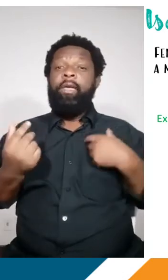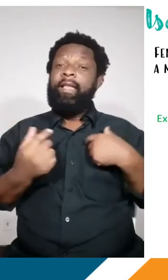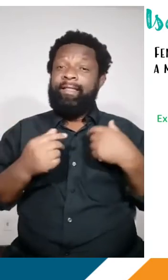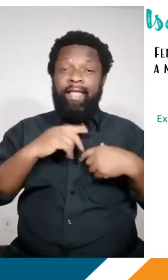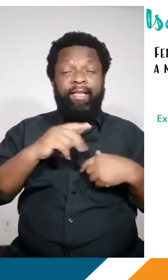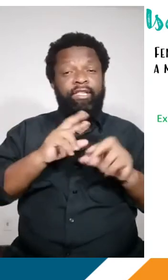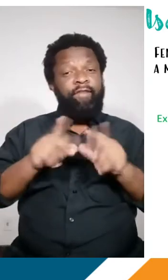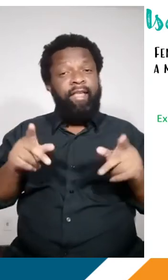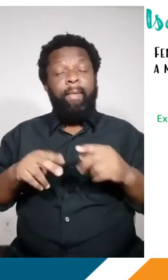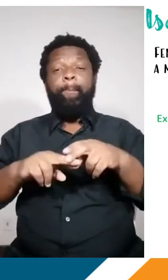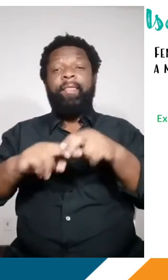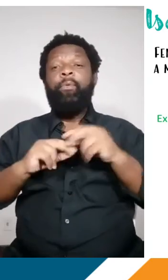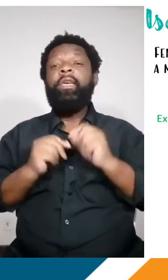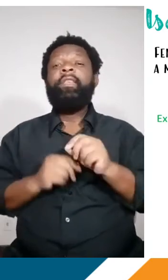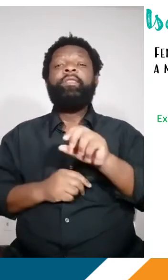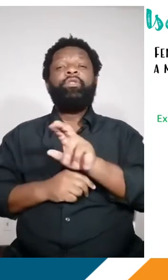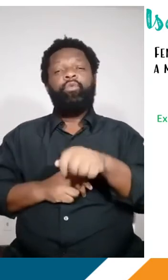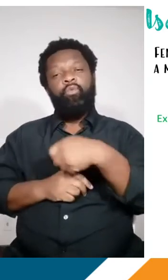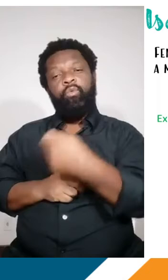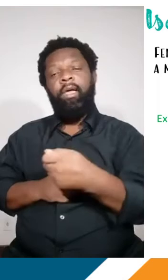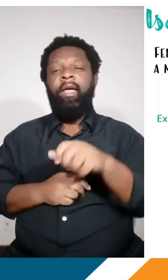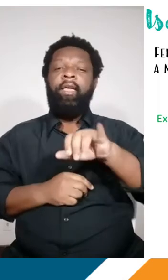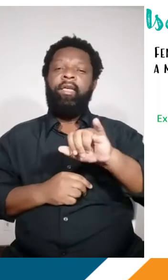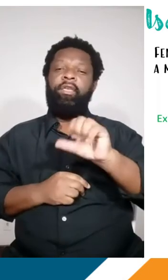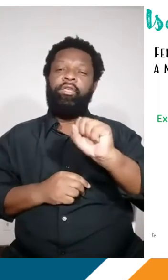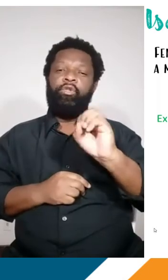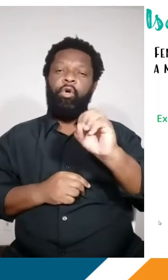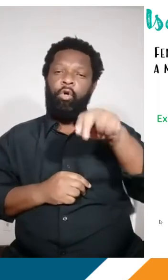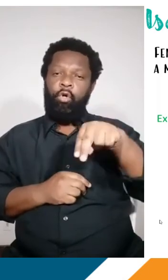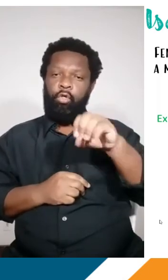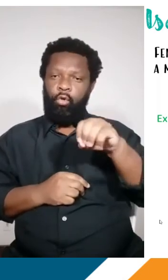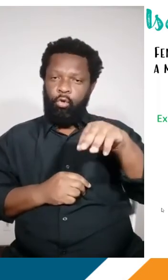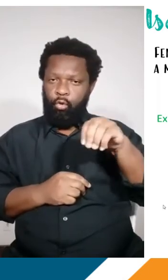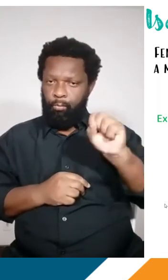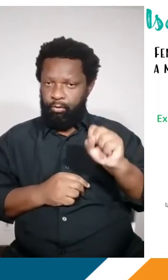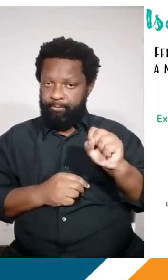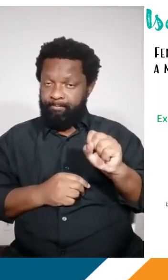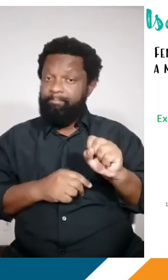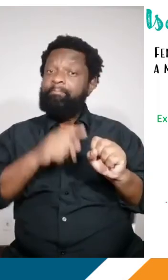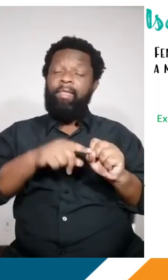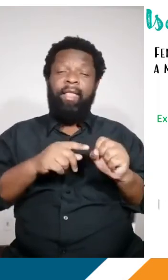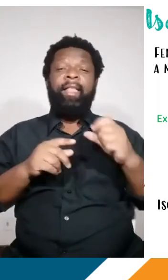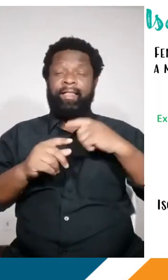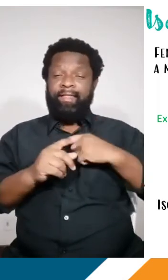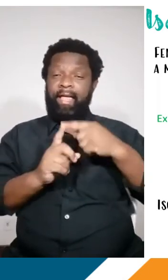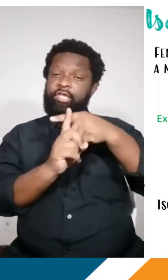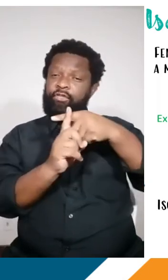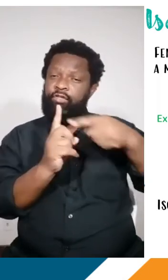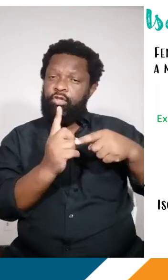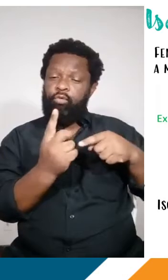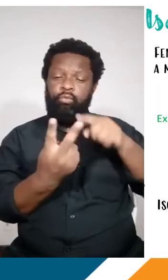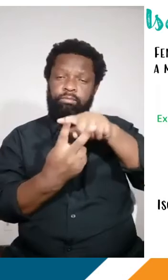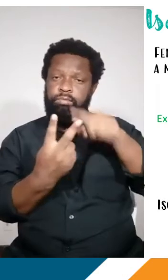são diferentes e eu digo que eles são isômeros. A isomeria ela vai se dividir